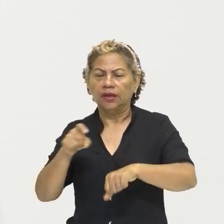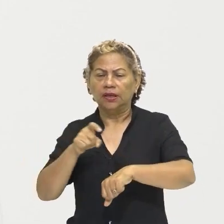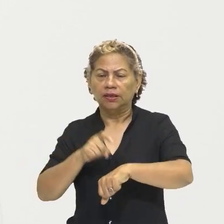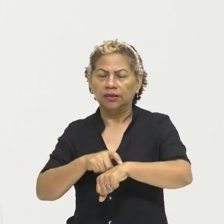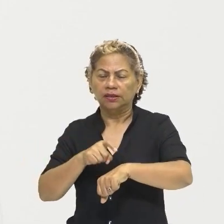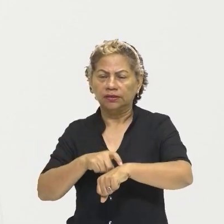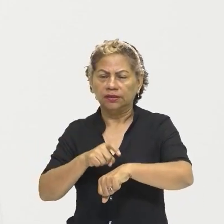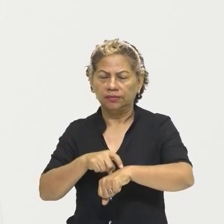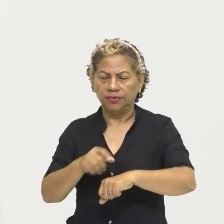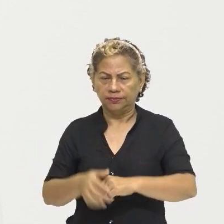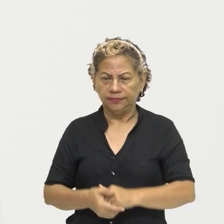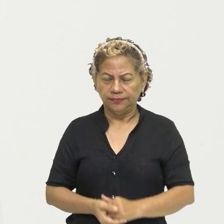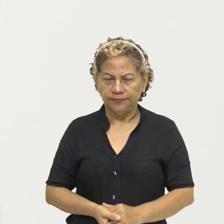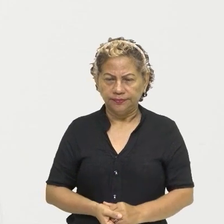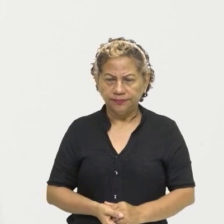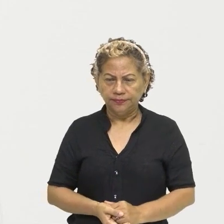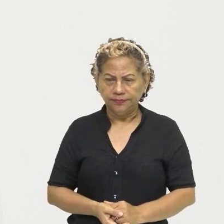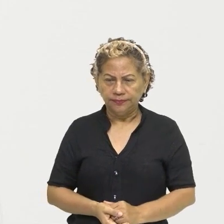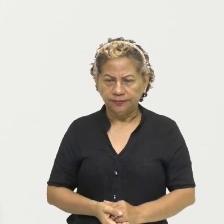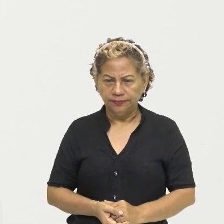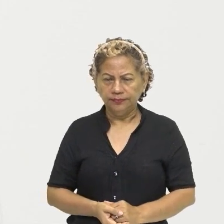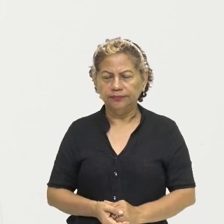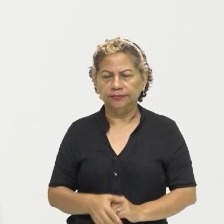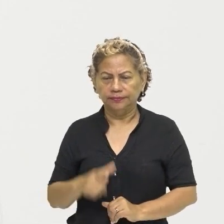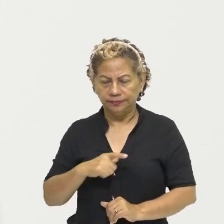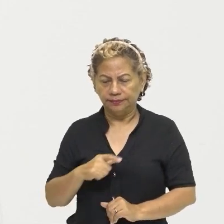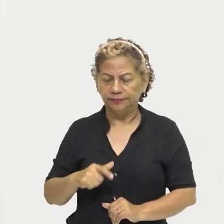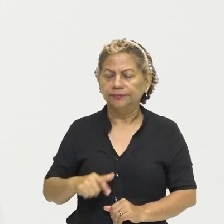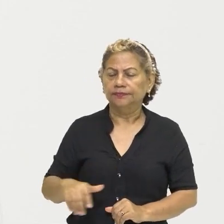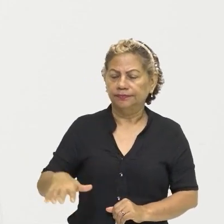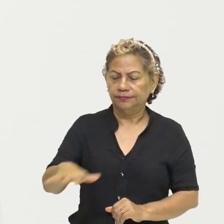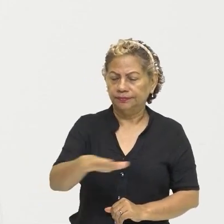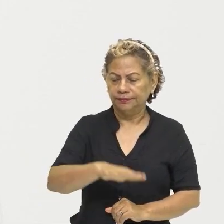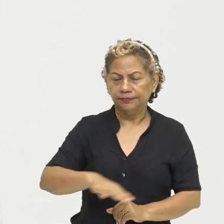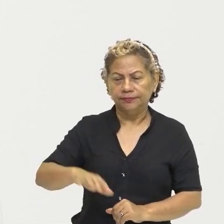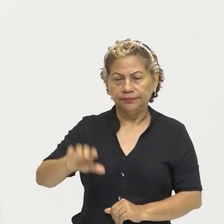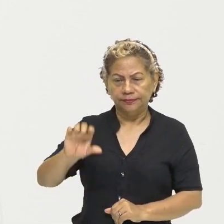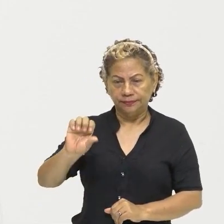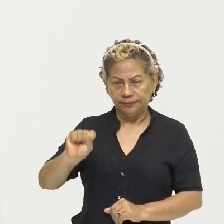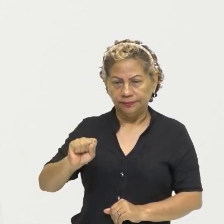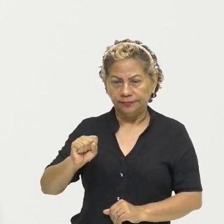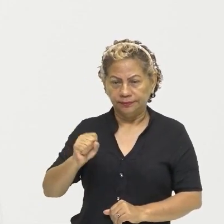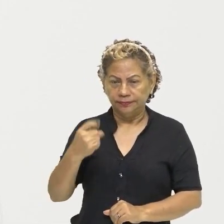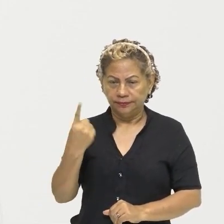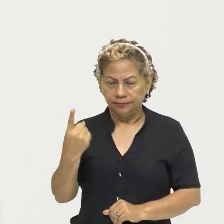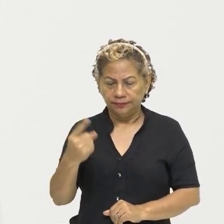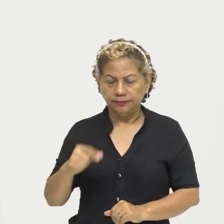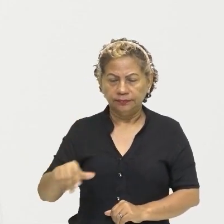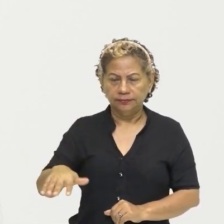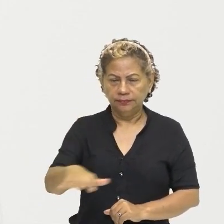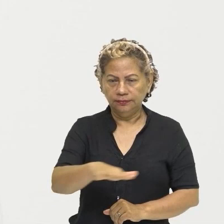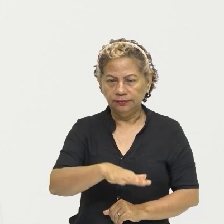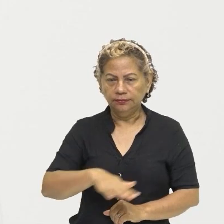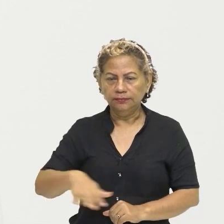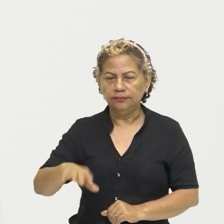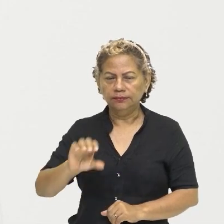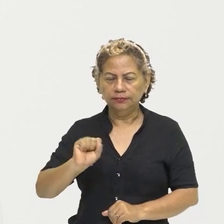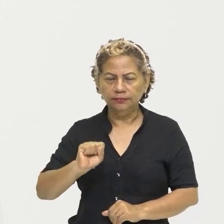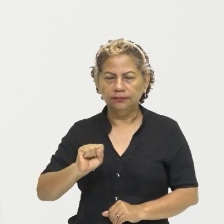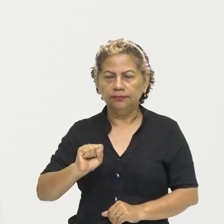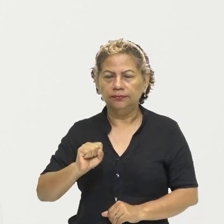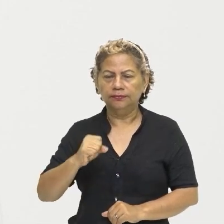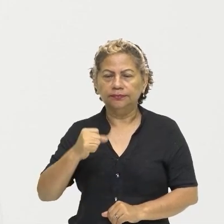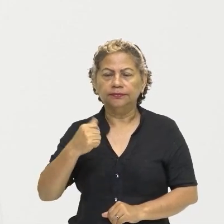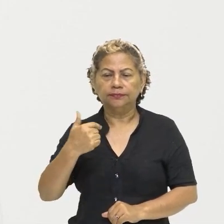nós temos ali a área S1, a área S2, a área S3. Aqui só foi denominado